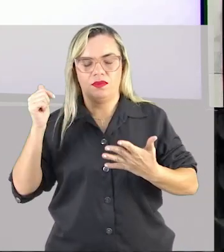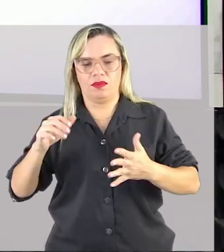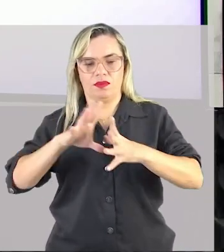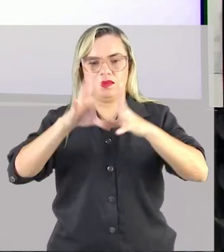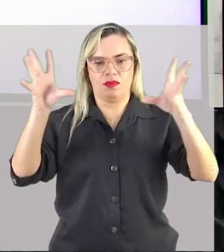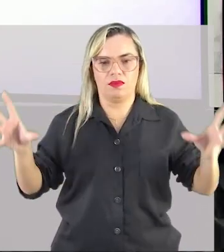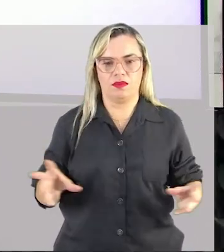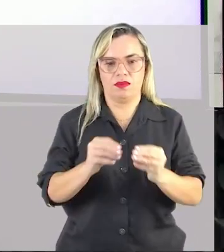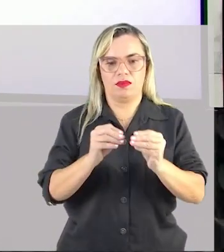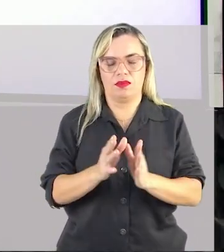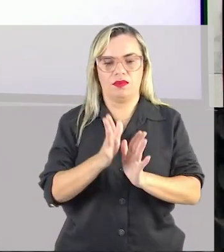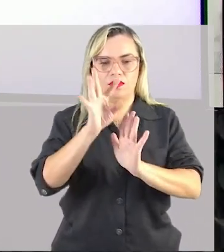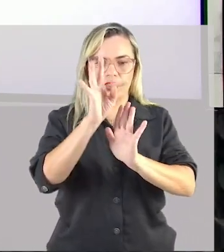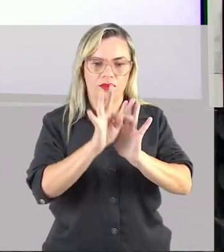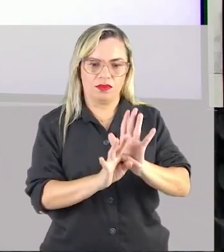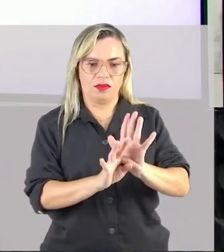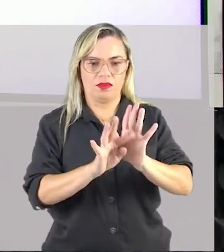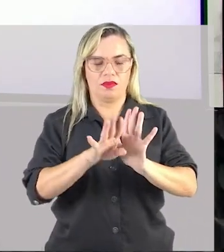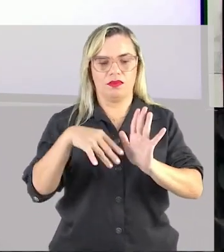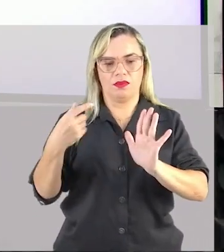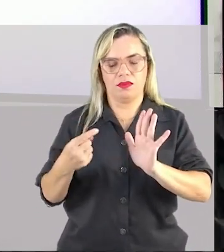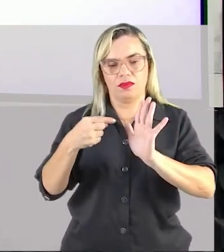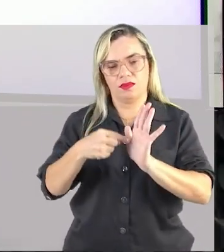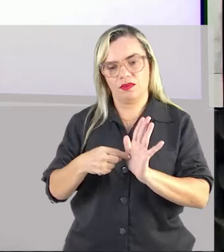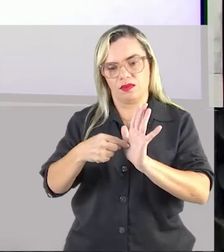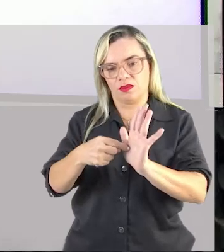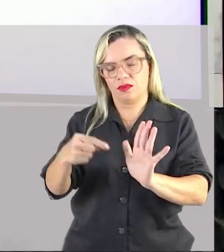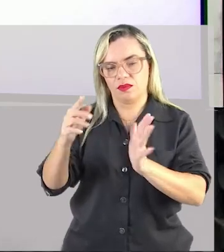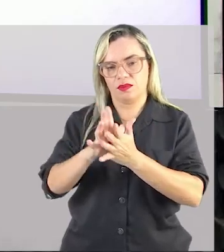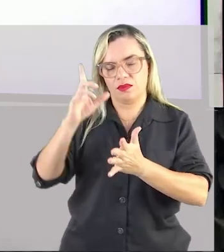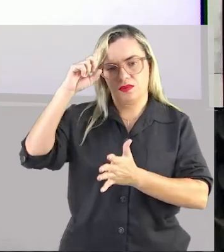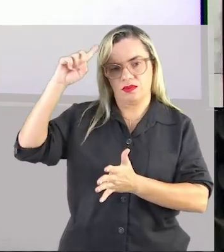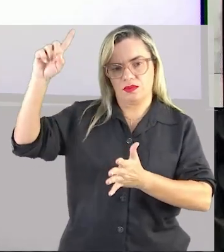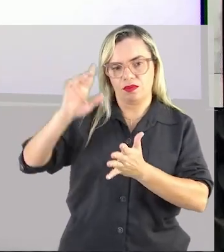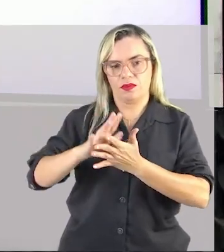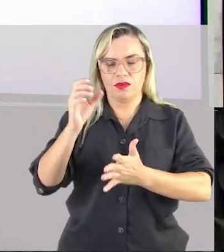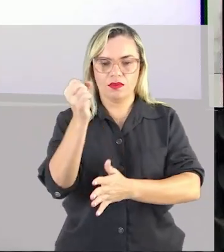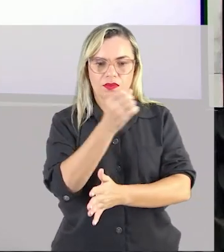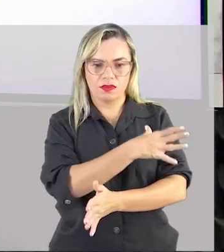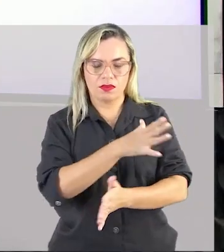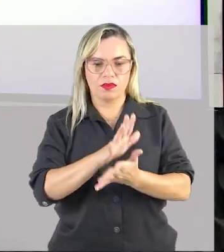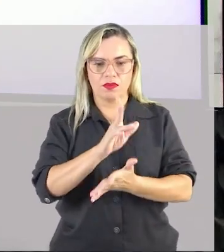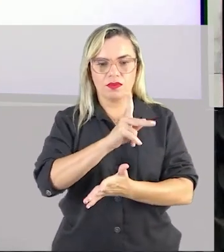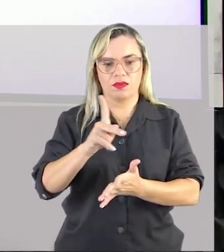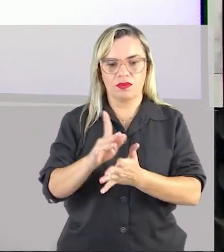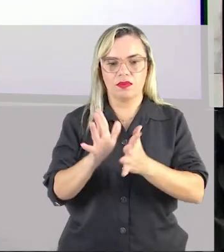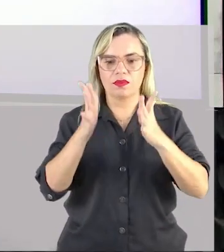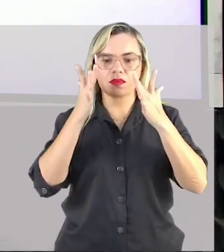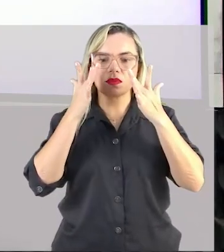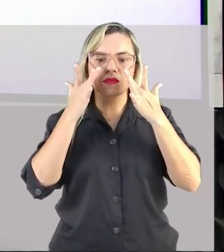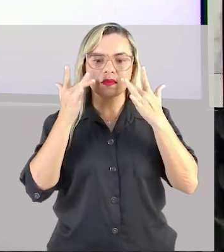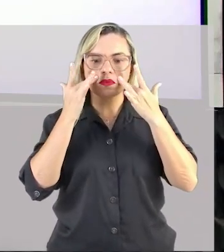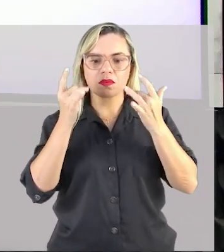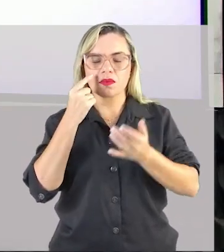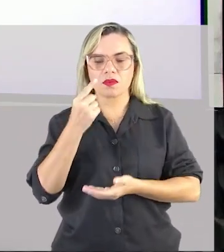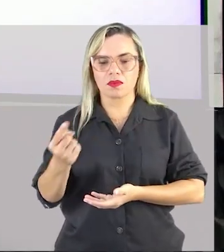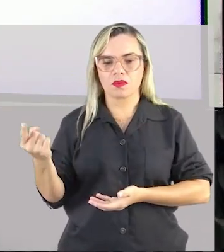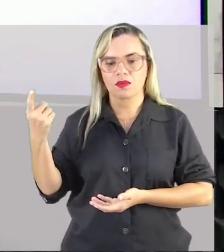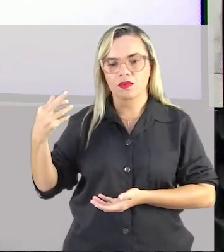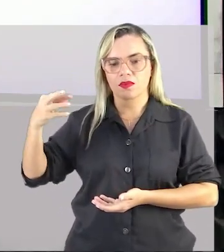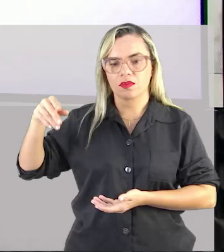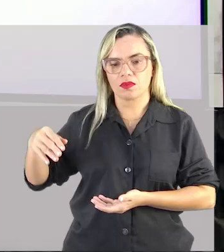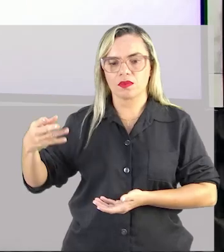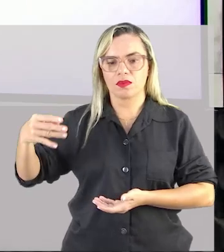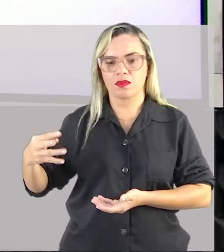na conclusão do texto. Olha só o que ele diz. Até que um dia, um novo professor de arte, Han Shakar Nikumbun, entra